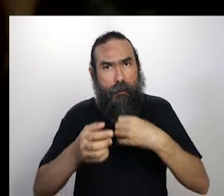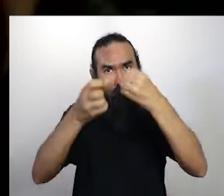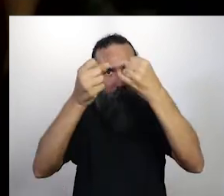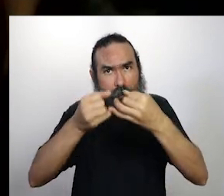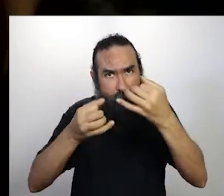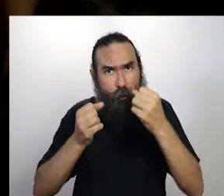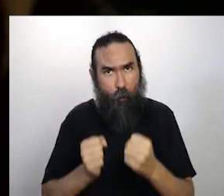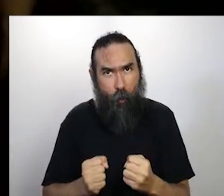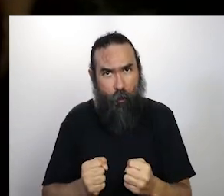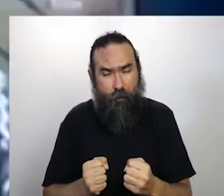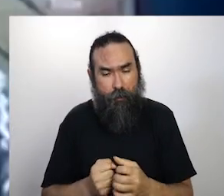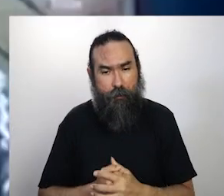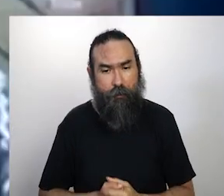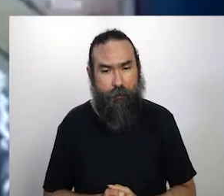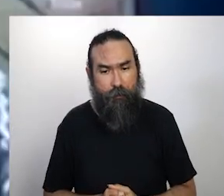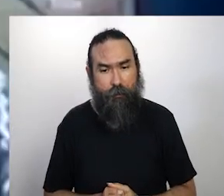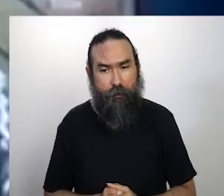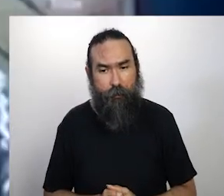palavrinha? Claro.